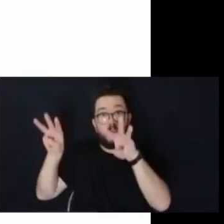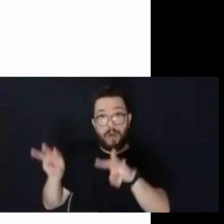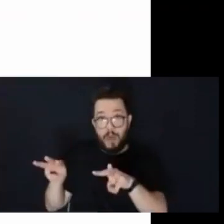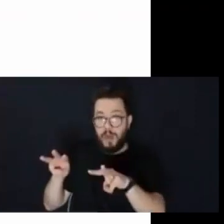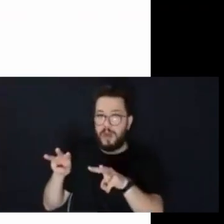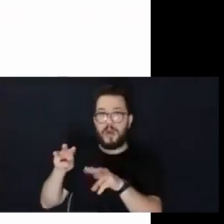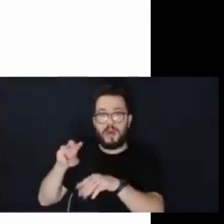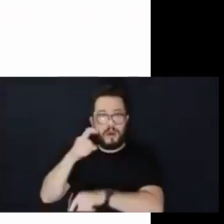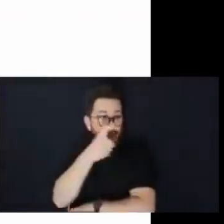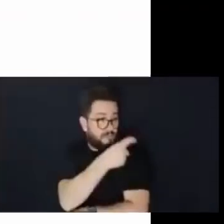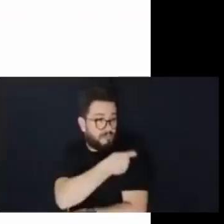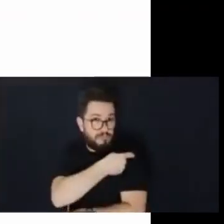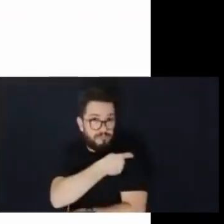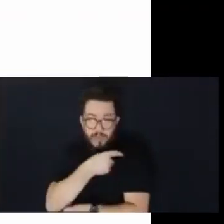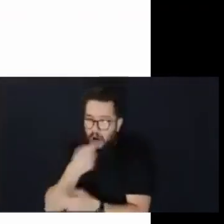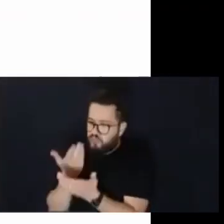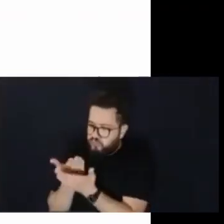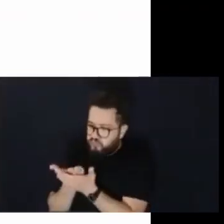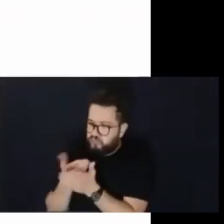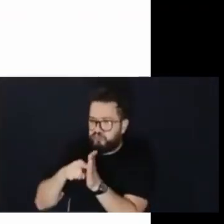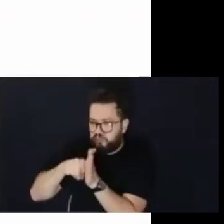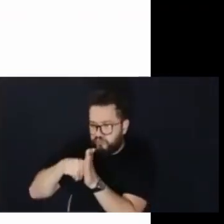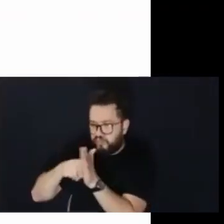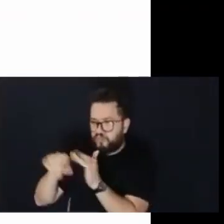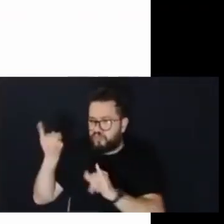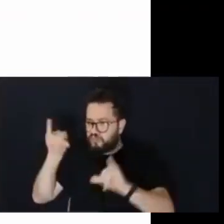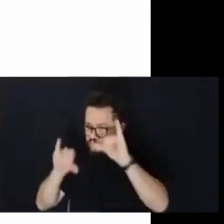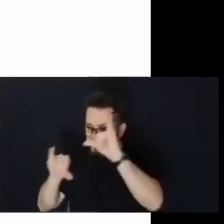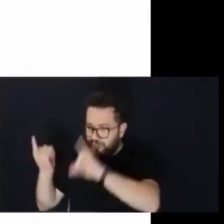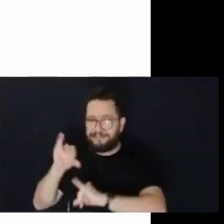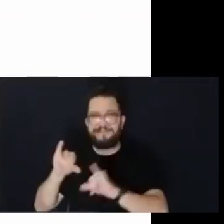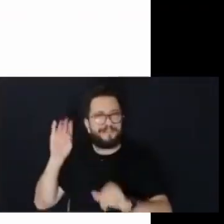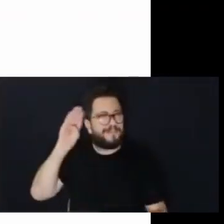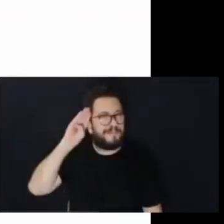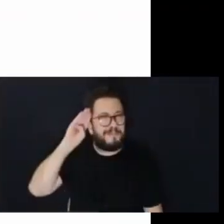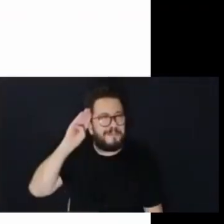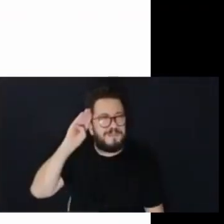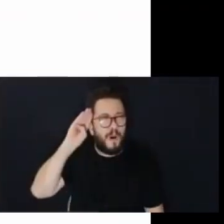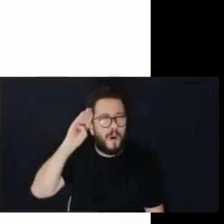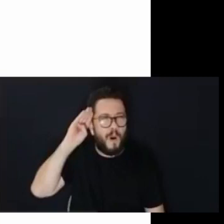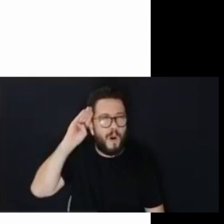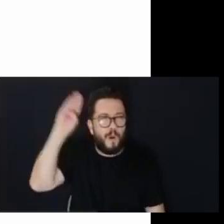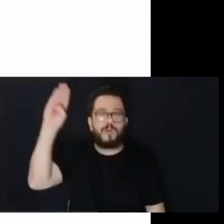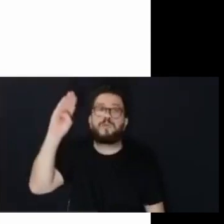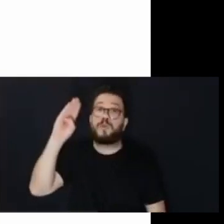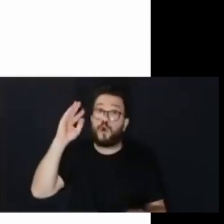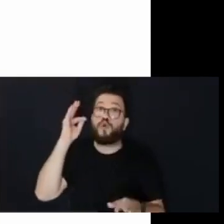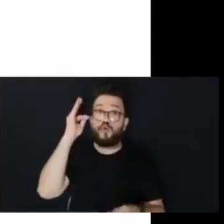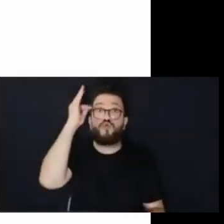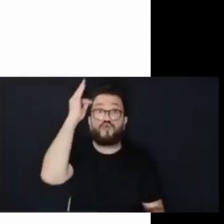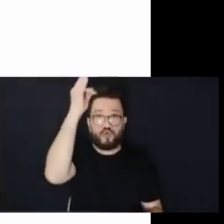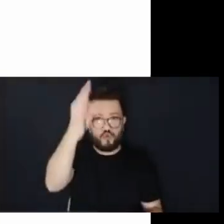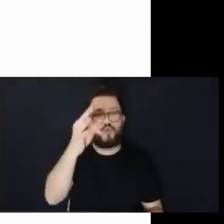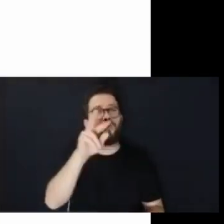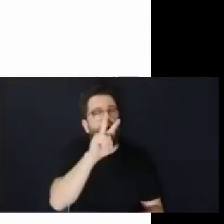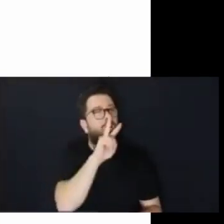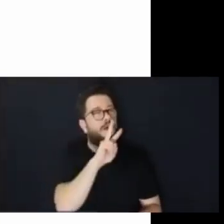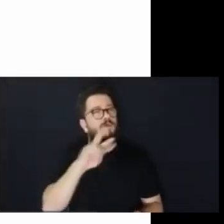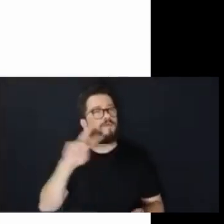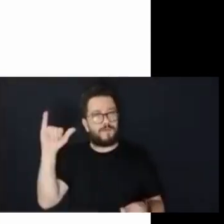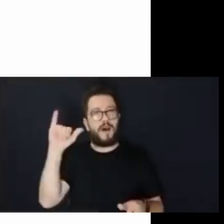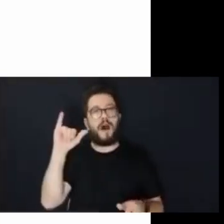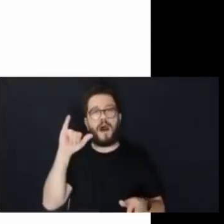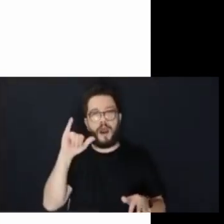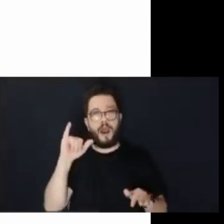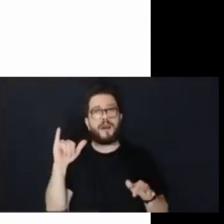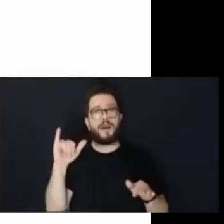será fundamental, sem dúvida nenhuma. Nós precisaremos dela no futuro e todas essas ações são